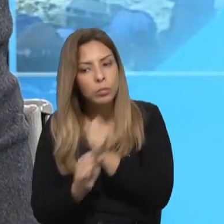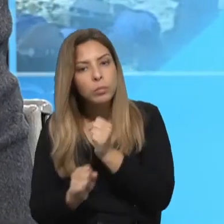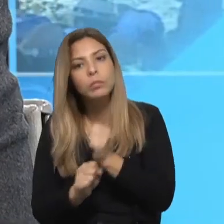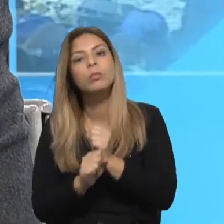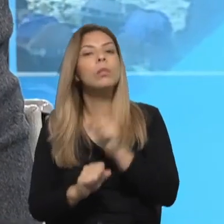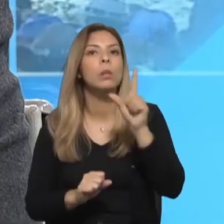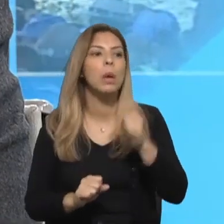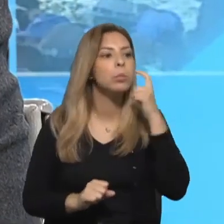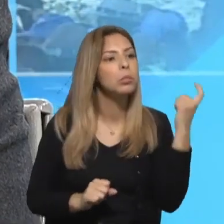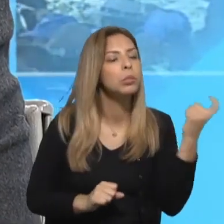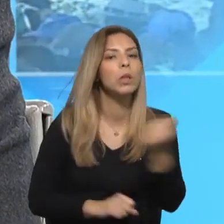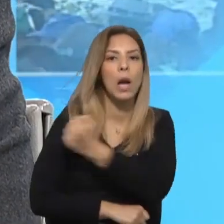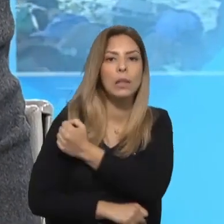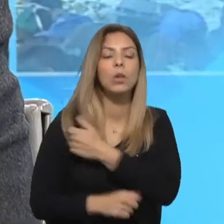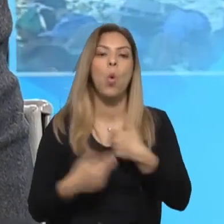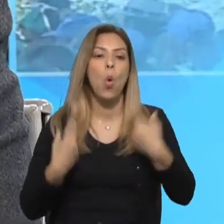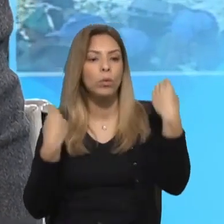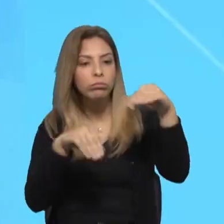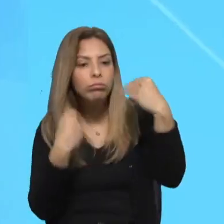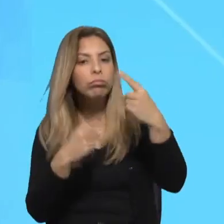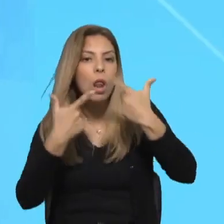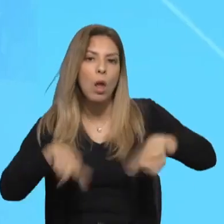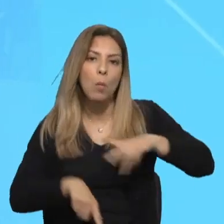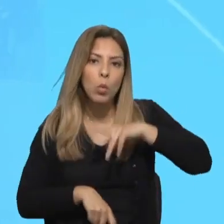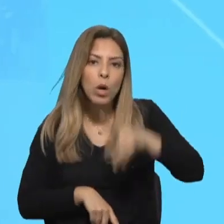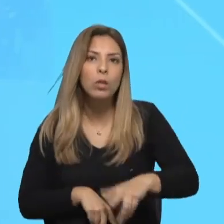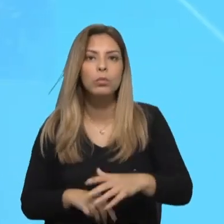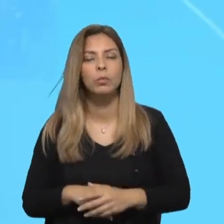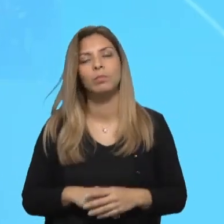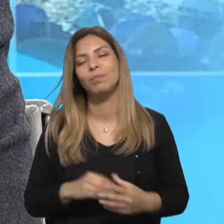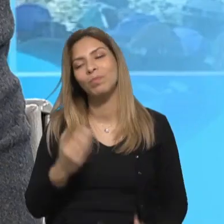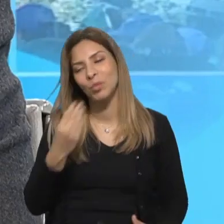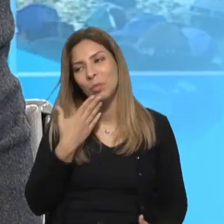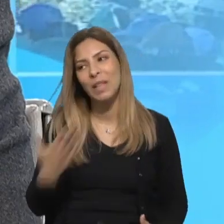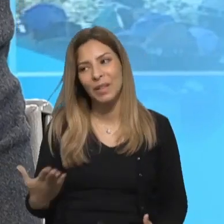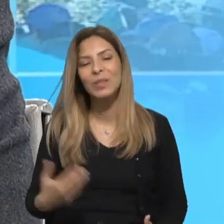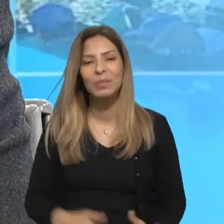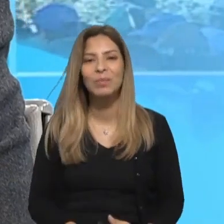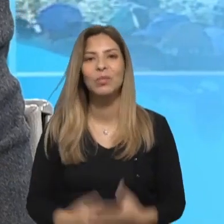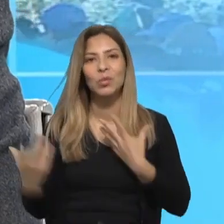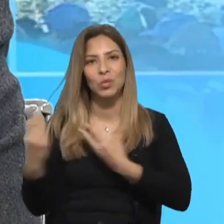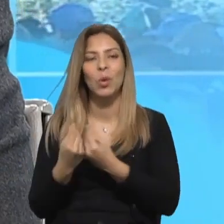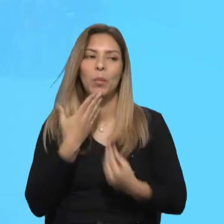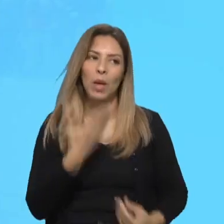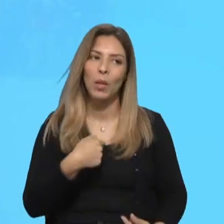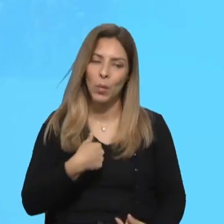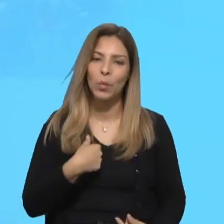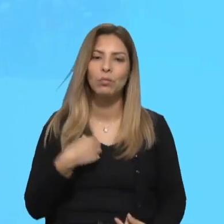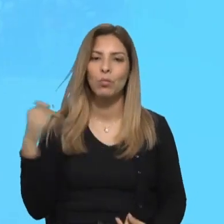uma habitação, quando lhes ensinam a língua portuguesa também. Claro. André, muitíssimo obrigada por ter estado connosco. oportunidade. É um gosto. Muitíssimo obrigada.